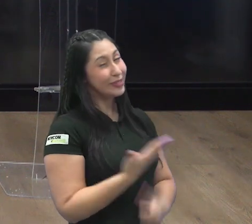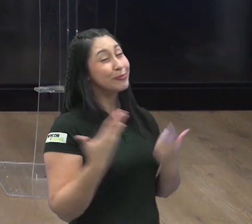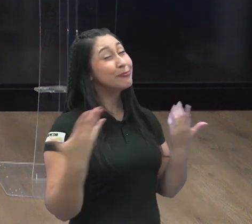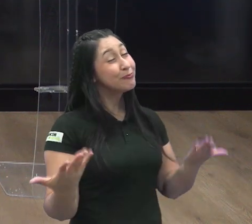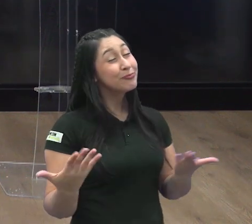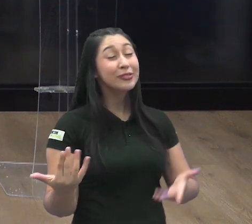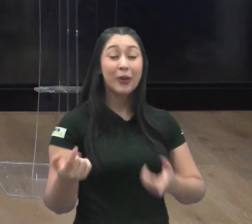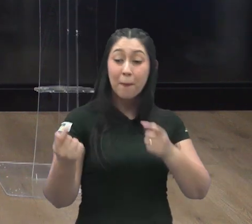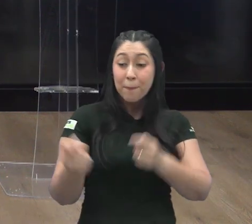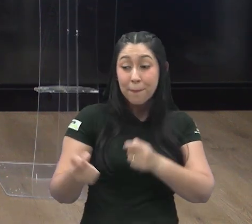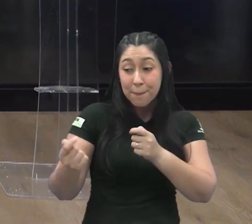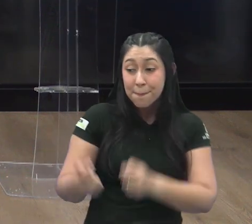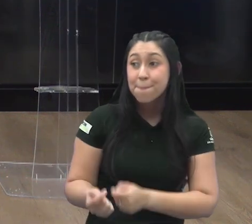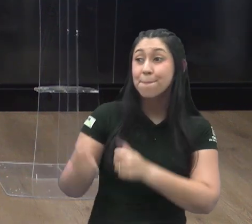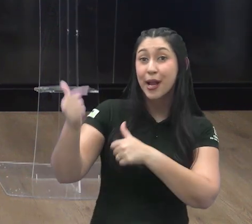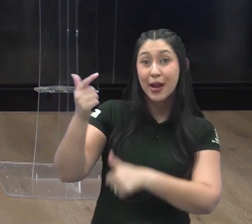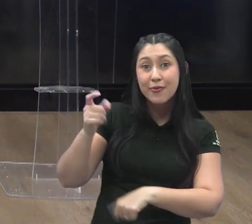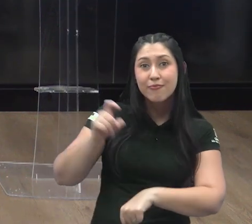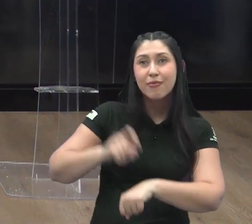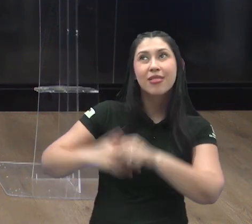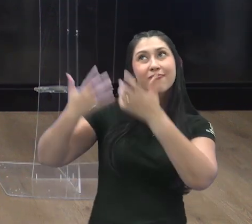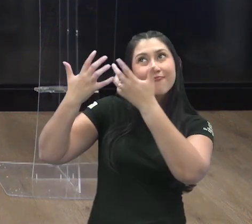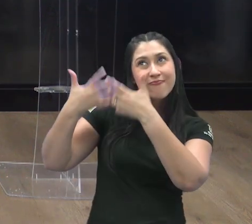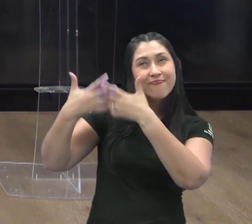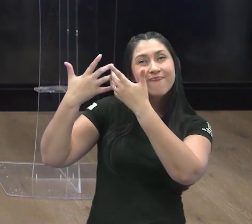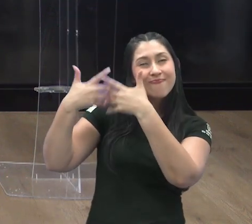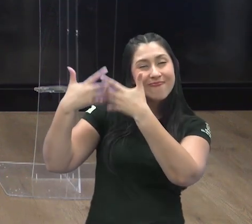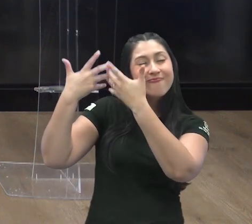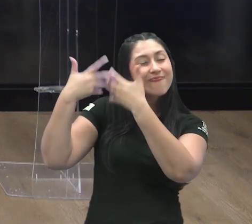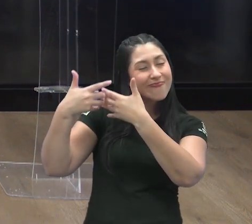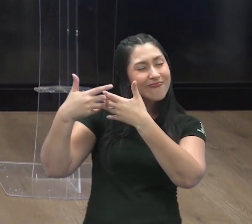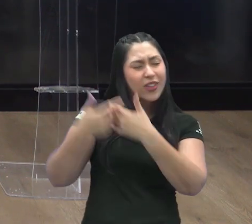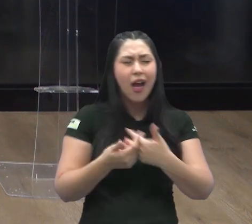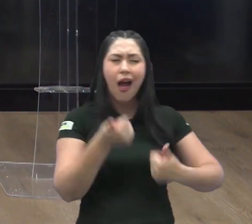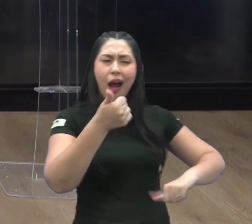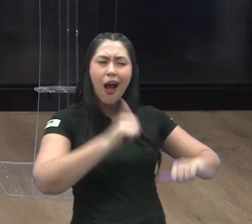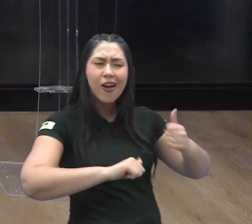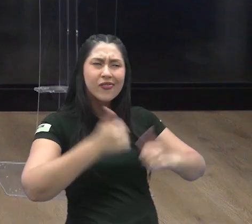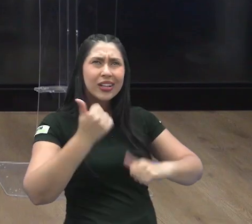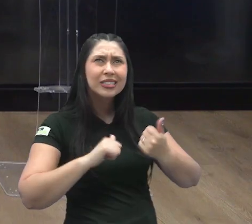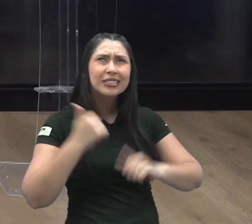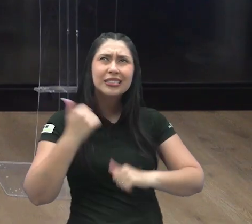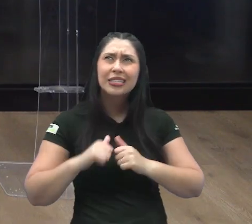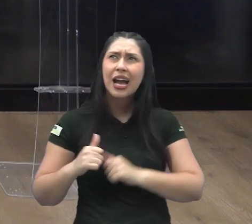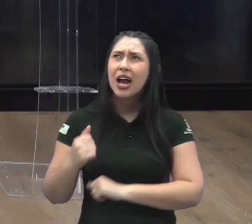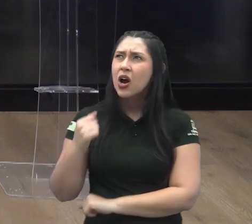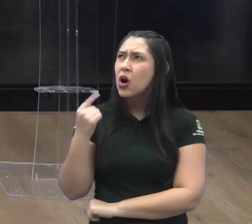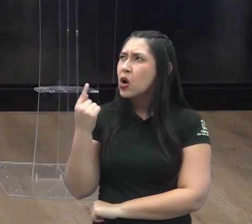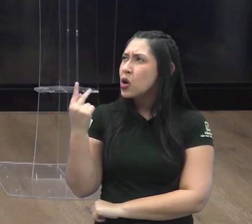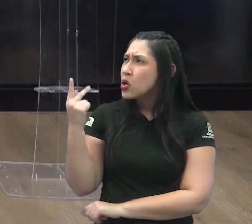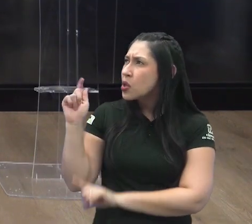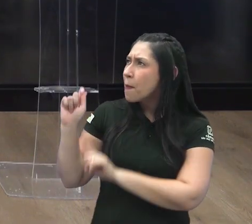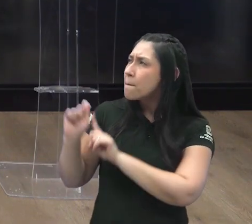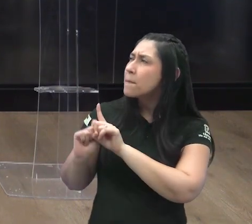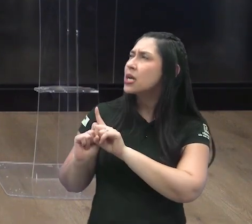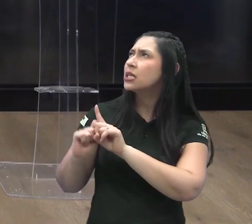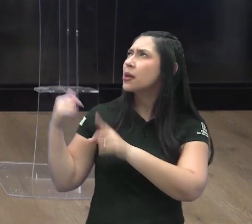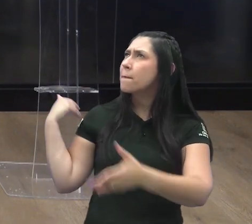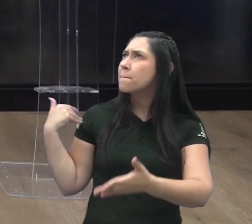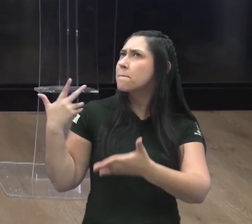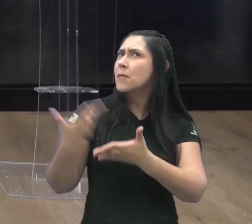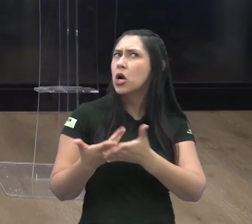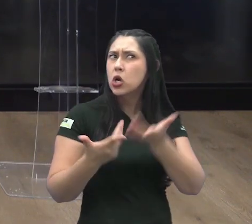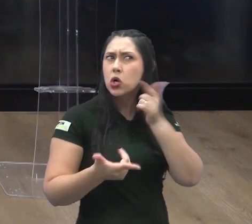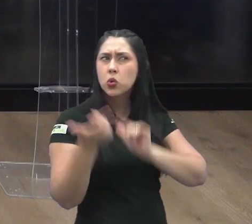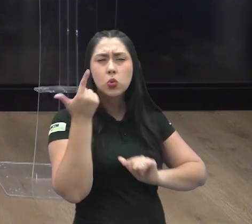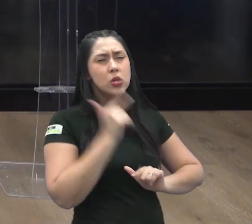Nova. Pois é, a chegada de um novo ano é sempre um momento de reflexão, né? Avaliar como foram os últimos 12 meses, as